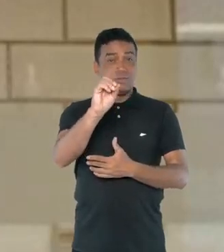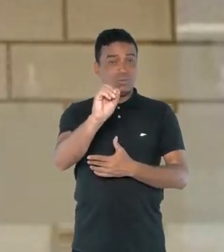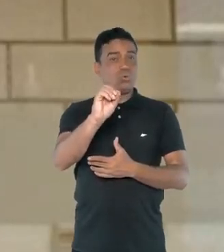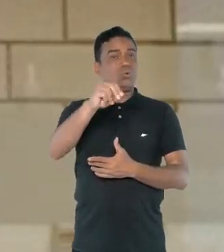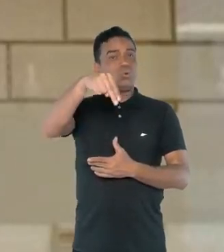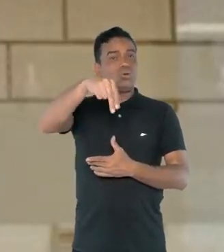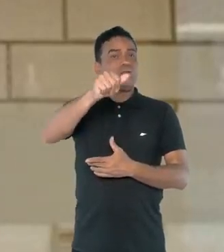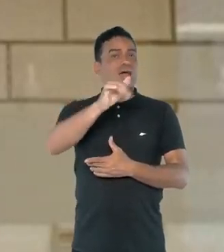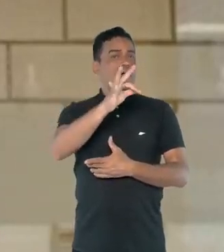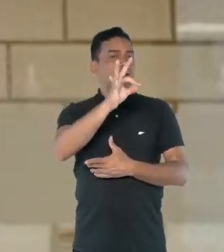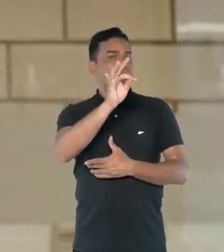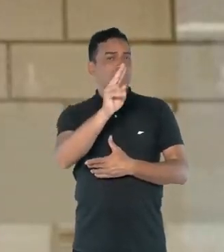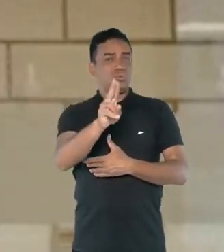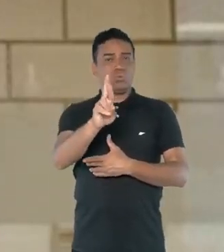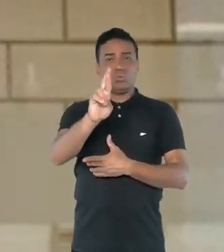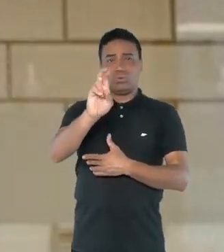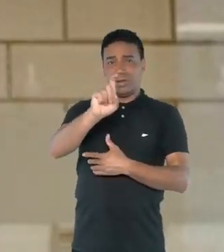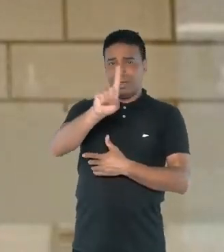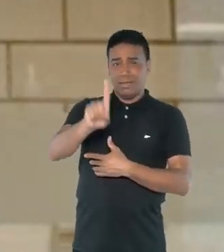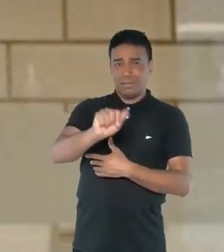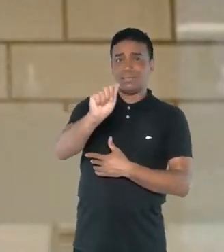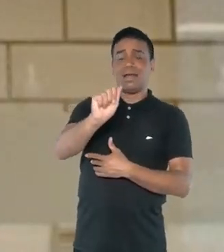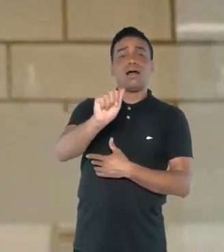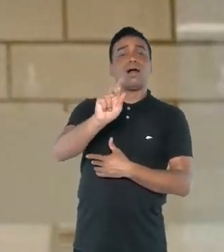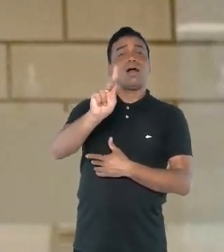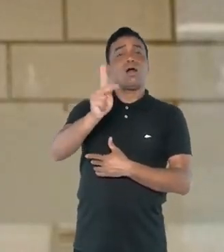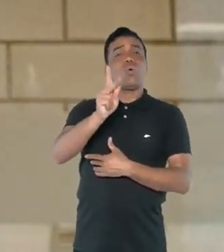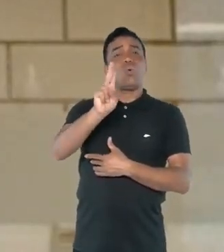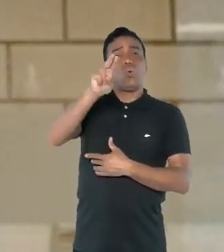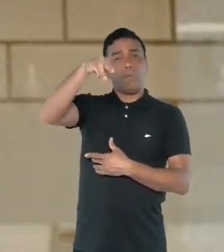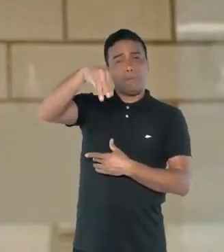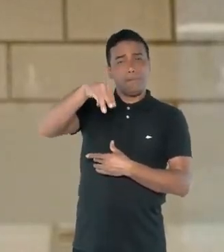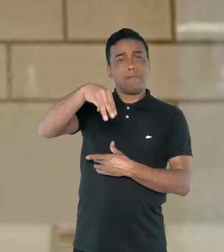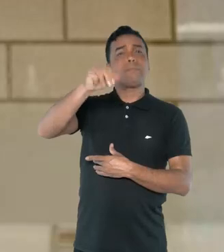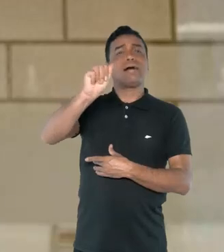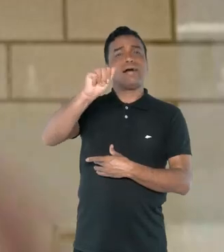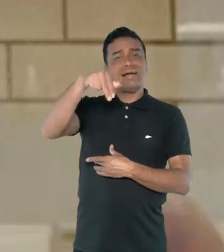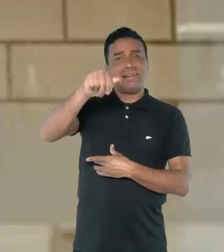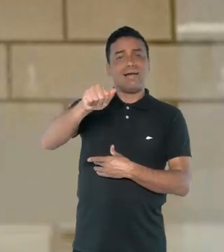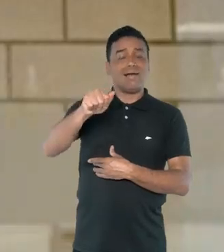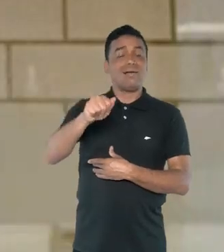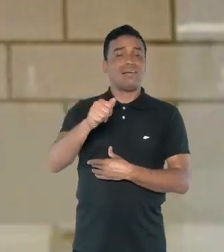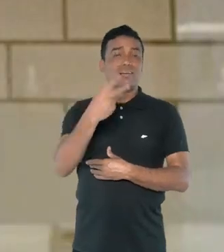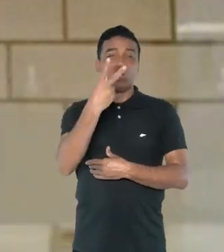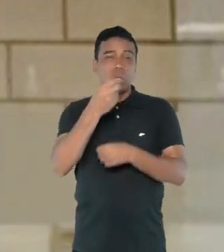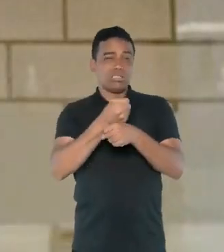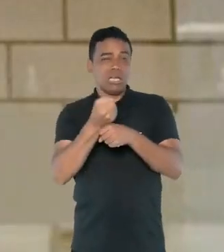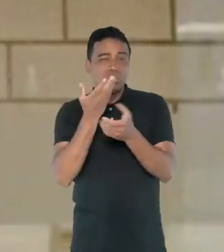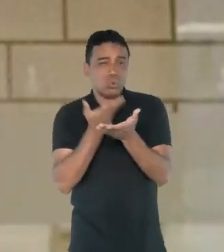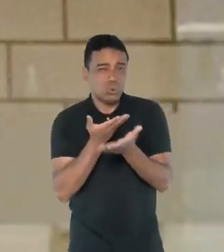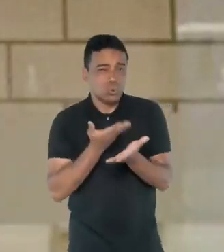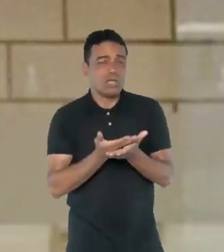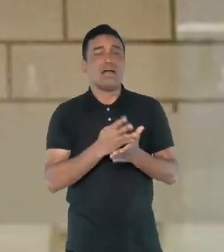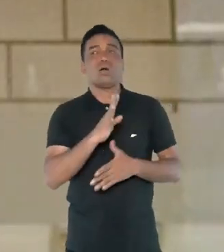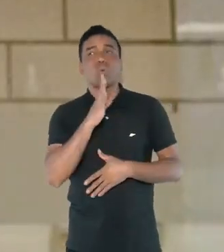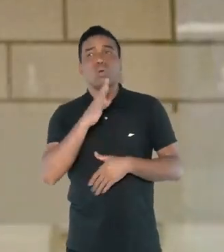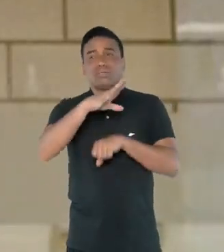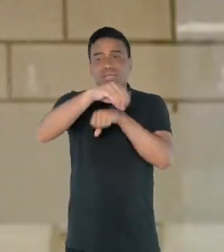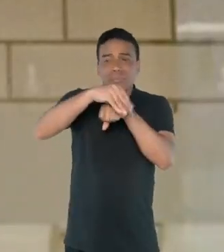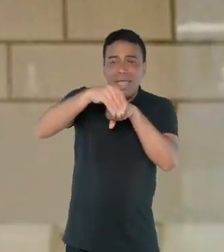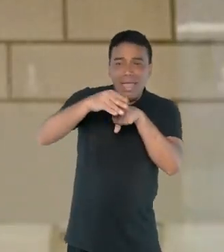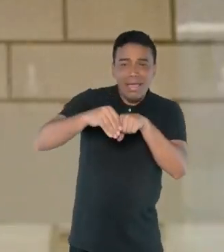ele passa 2 anos ali estudando e conhecendo um pouco o mundo